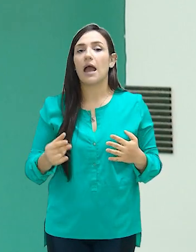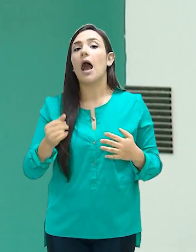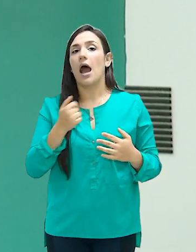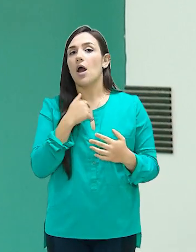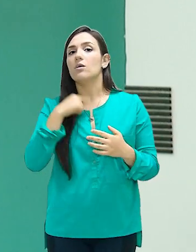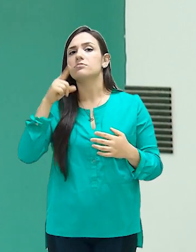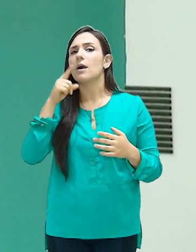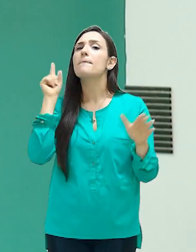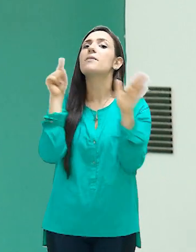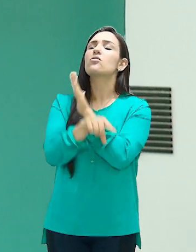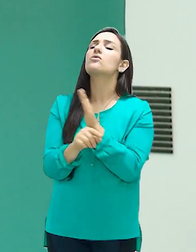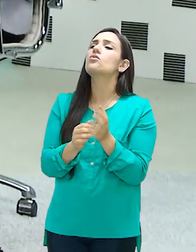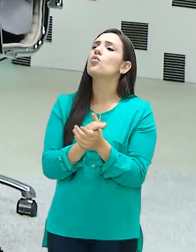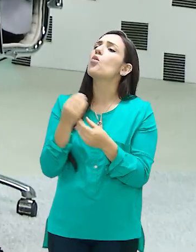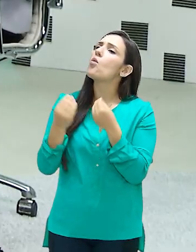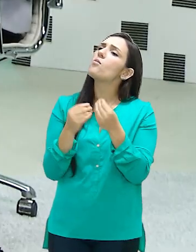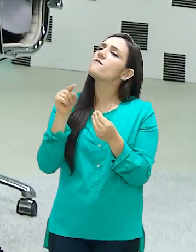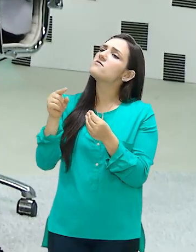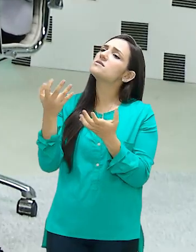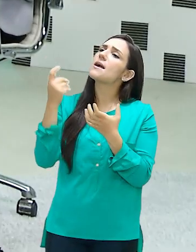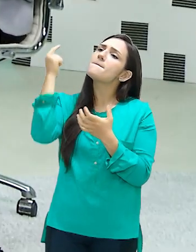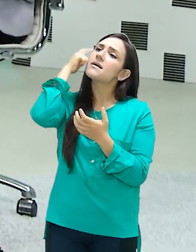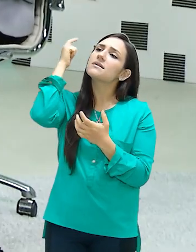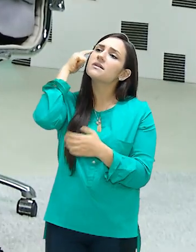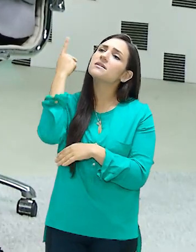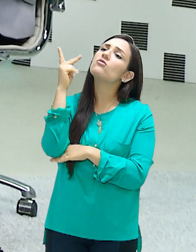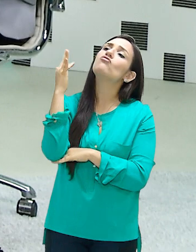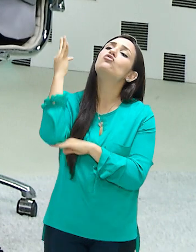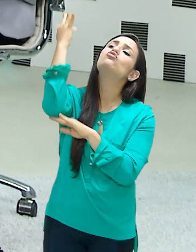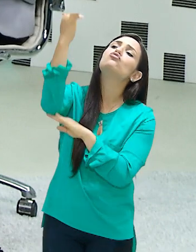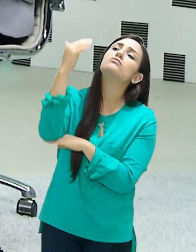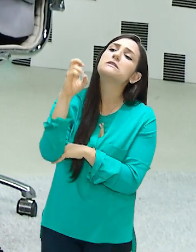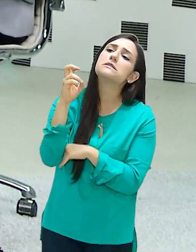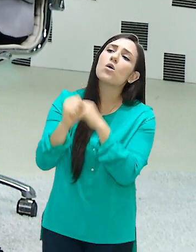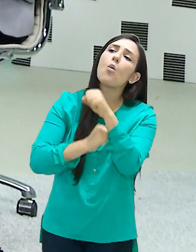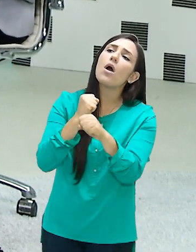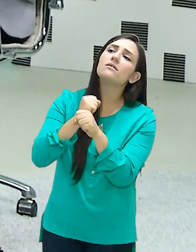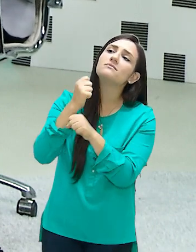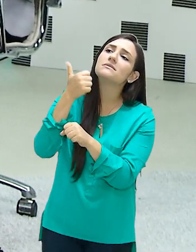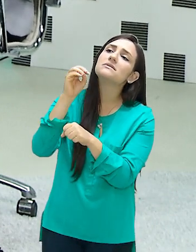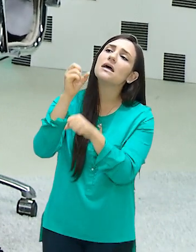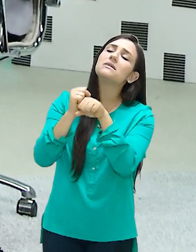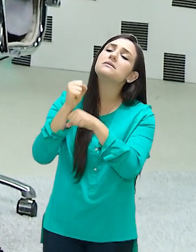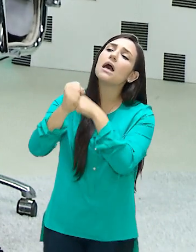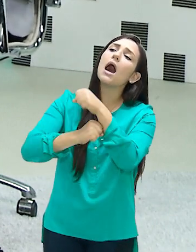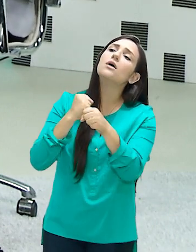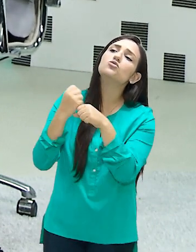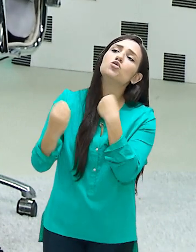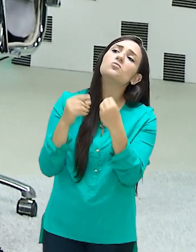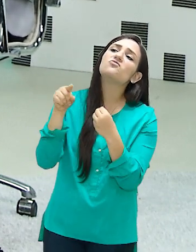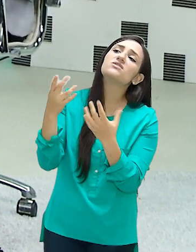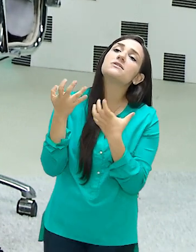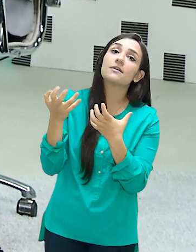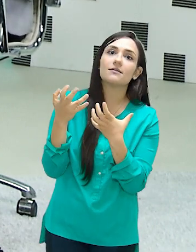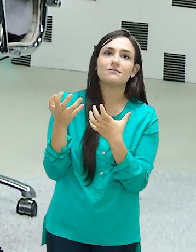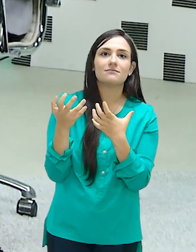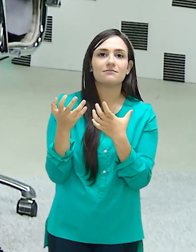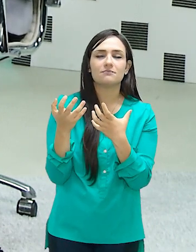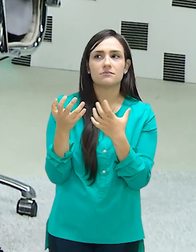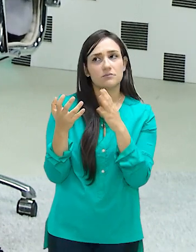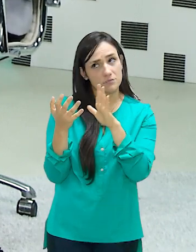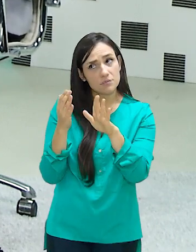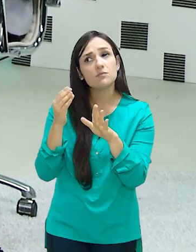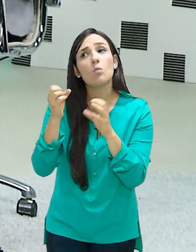tudo isso passar. Então, vamos restaurar o diálogo, a comunicação,